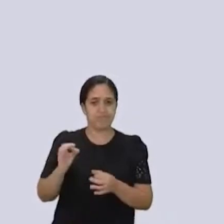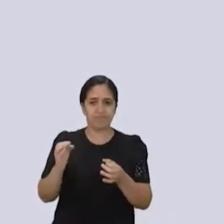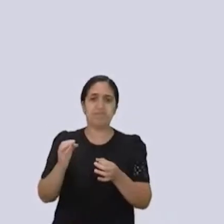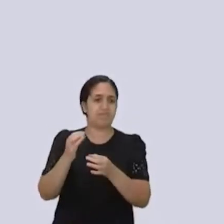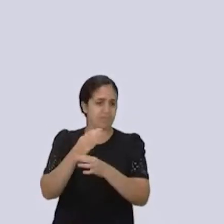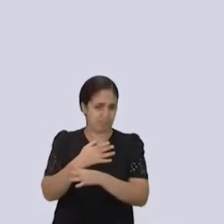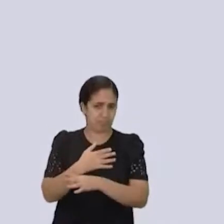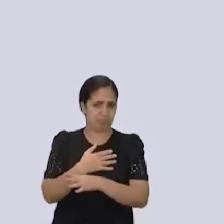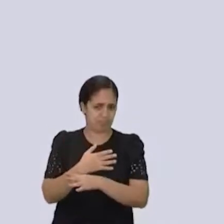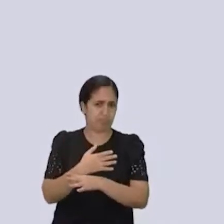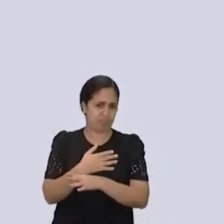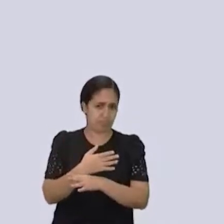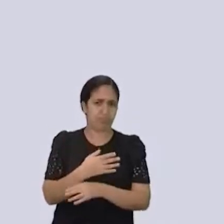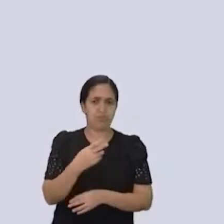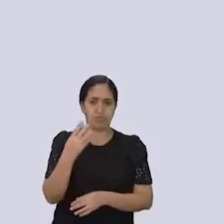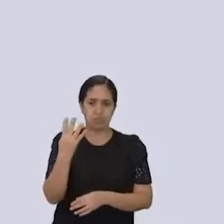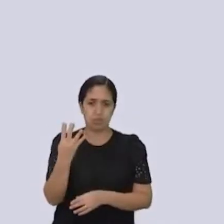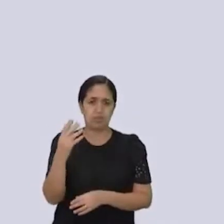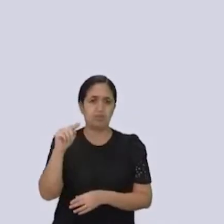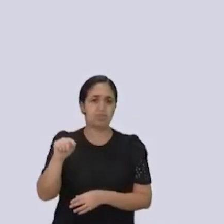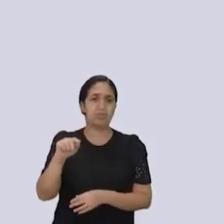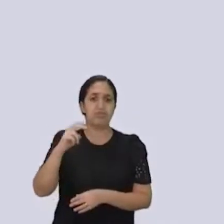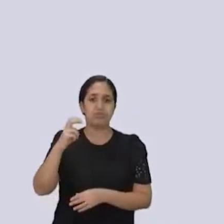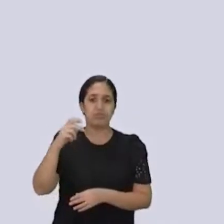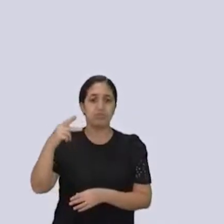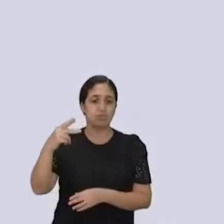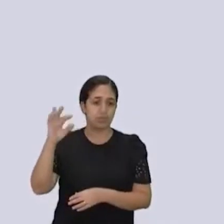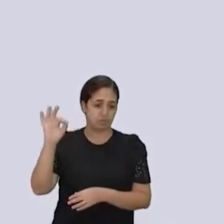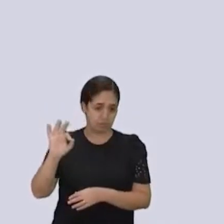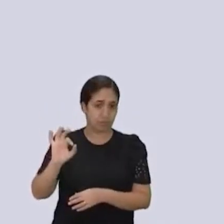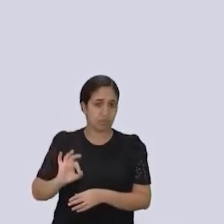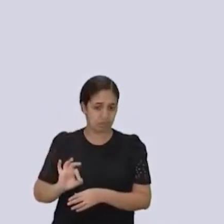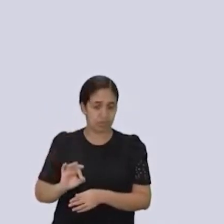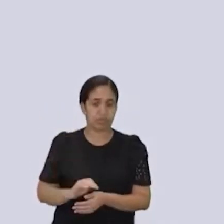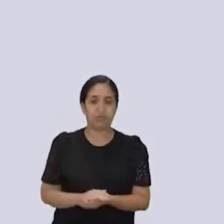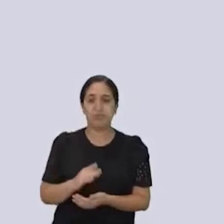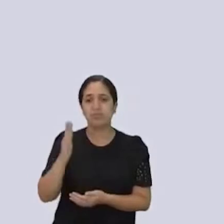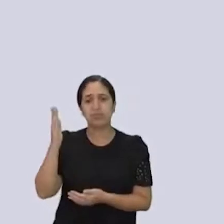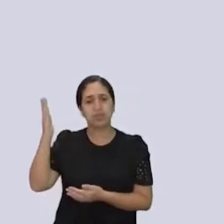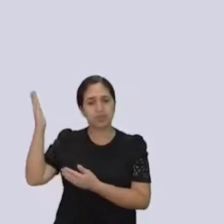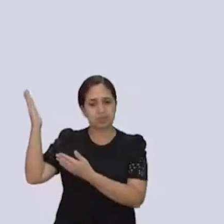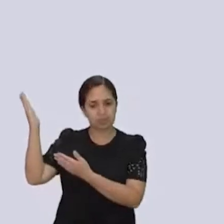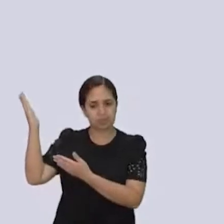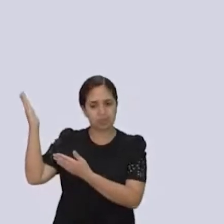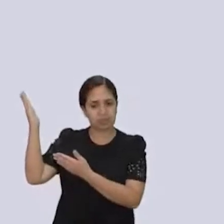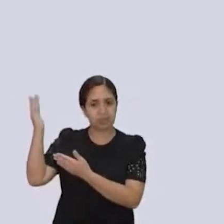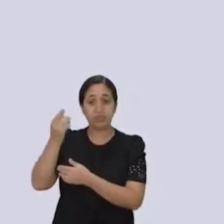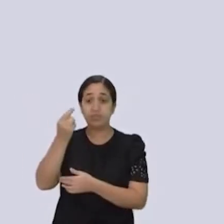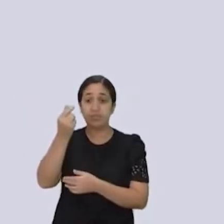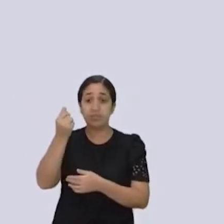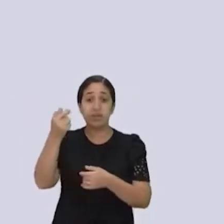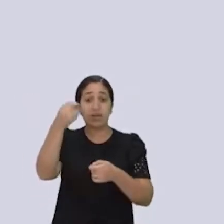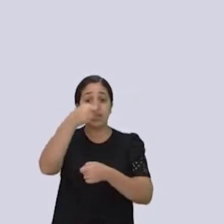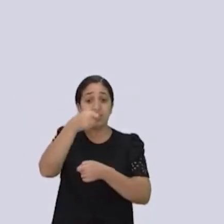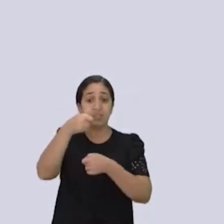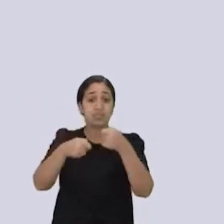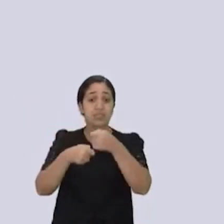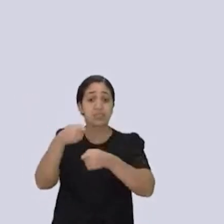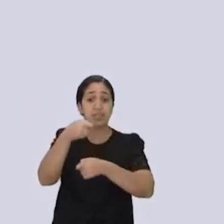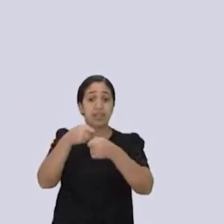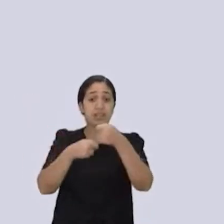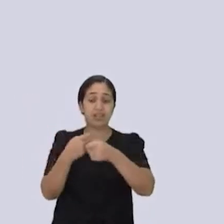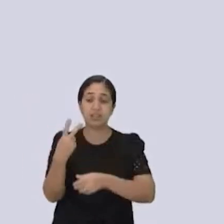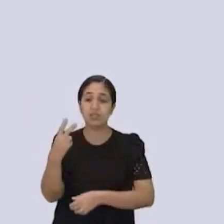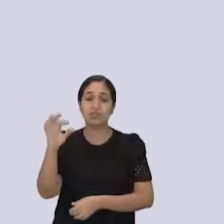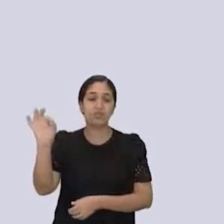ano de 2020 com uma inflação de um pouco mais de 4%. Olha o fechamento da taxa Selic. Olha quanto está a taxa Selic.